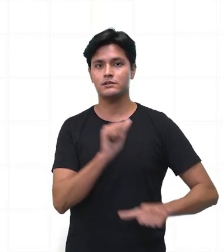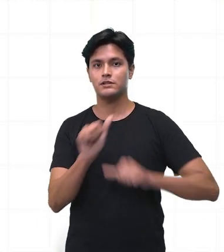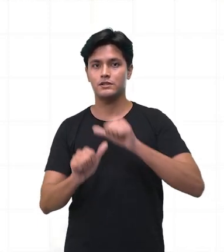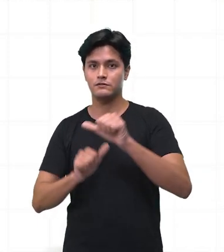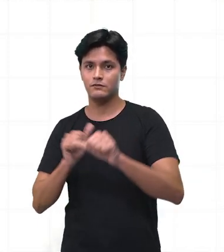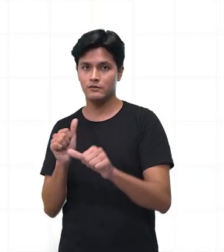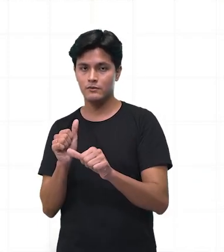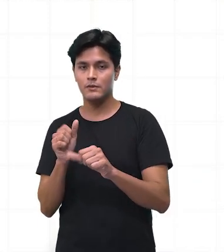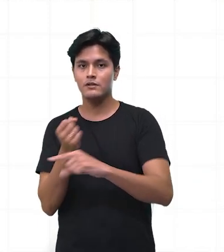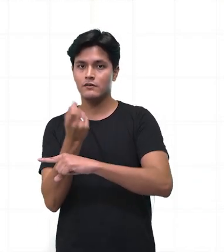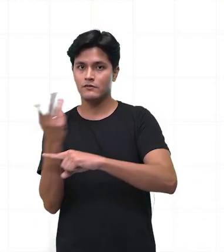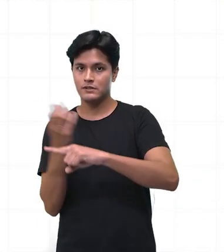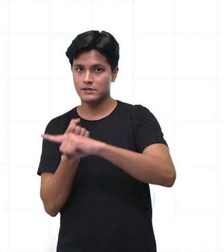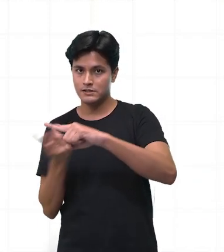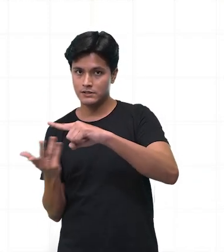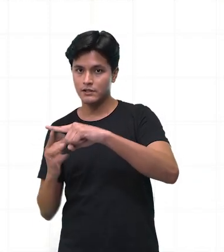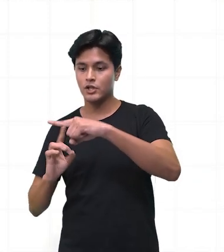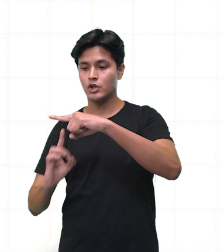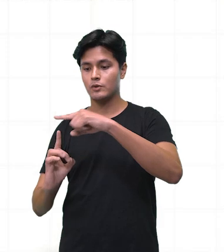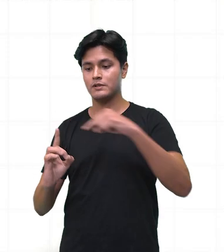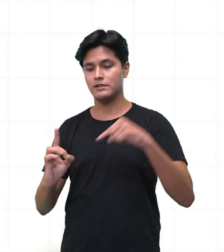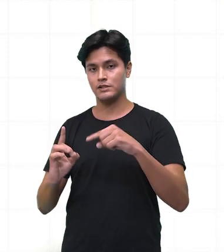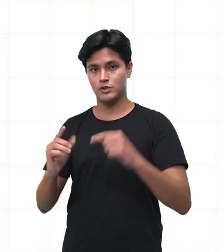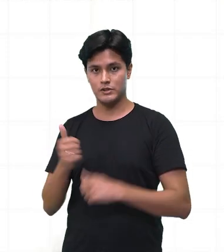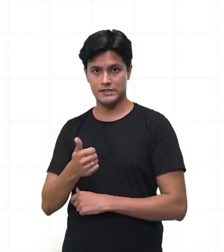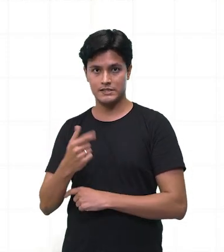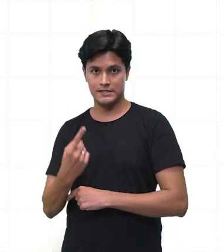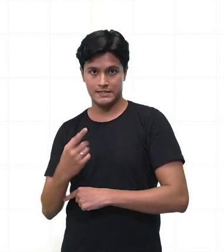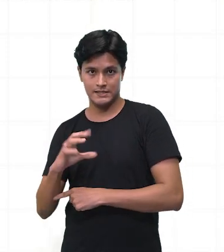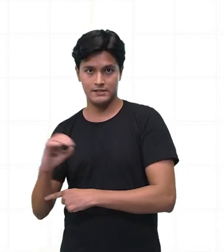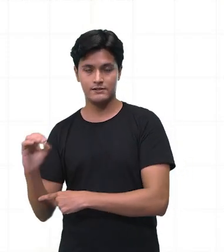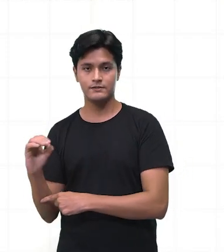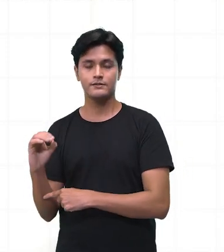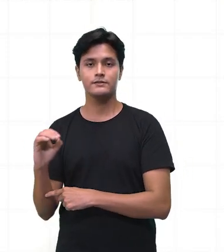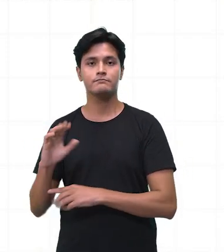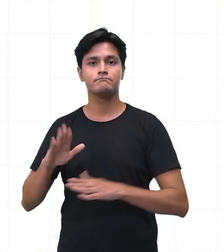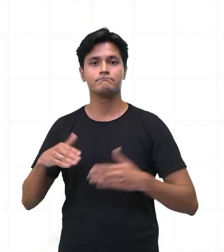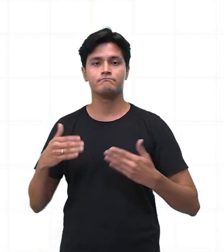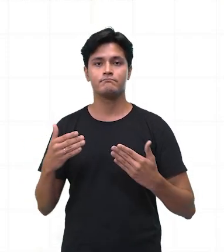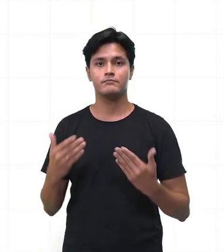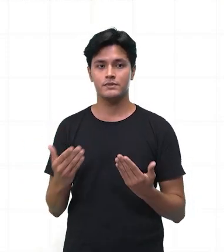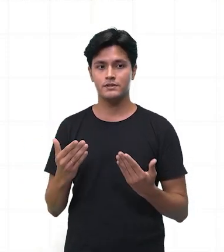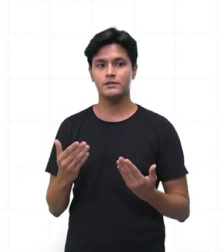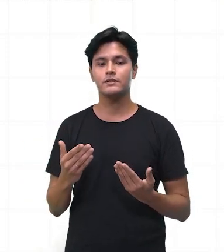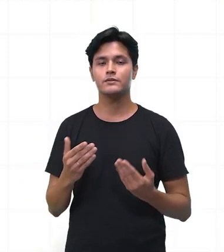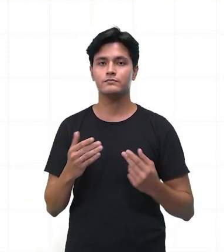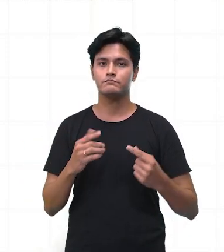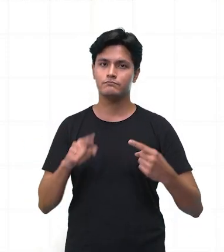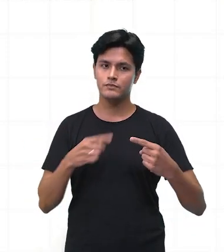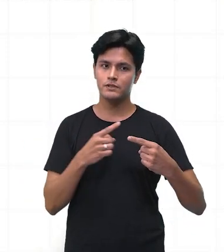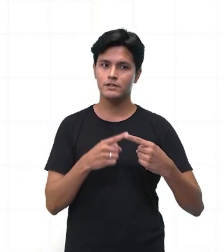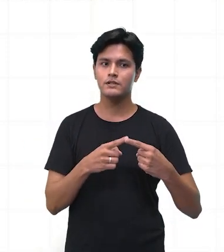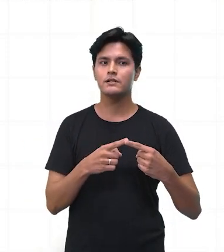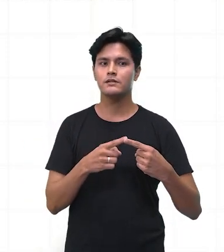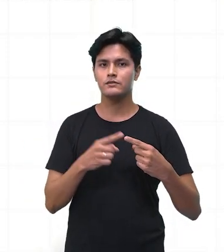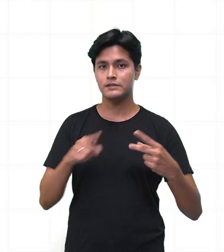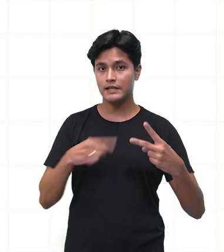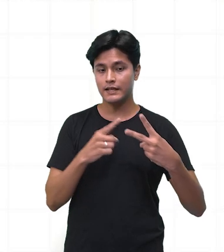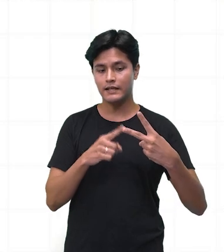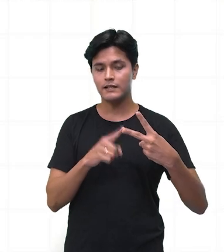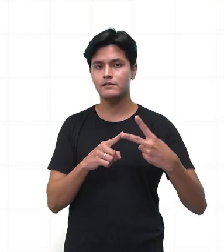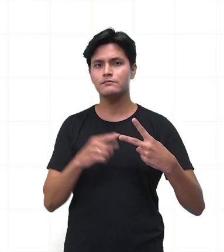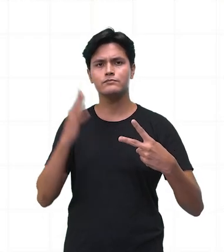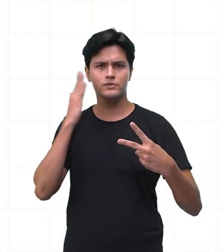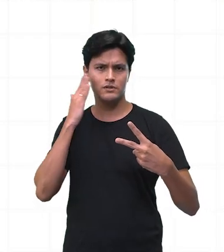com denominador igual a 100. Então, isso nós já sabemos um pouco, não é? Como a